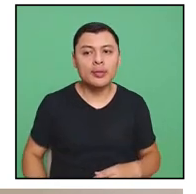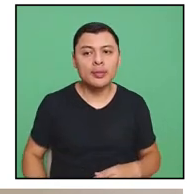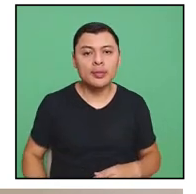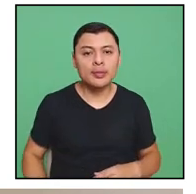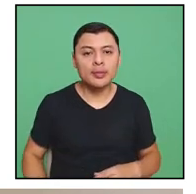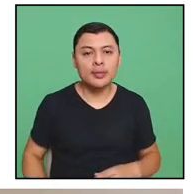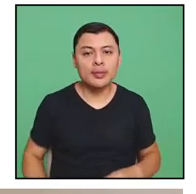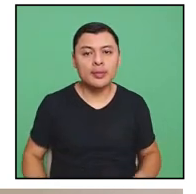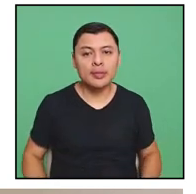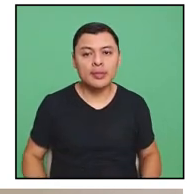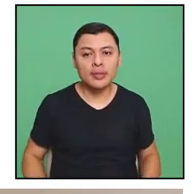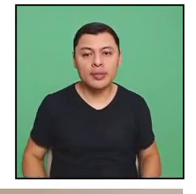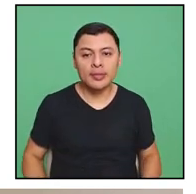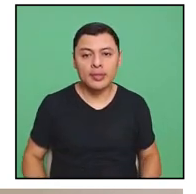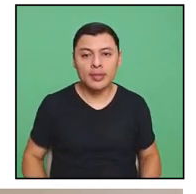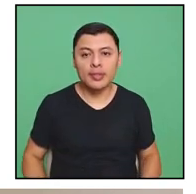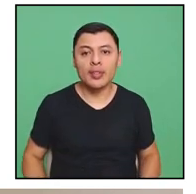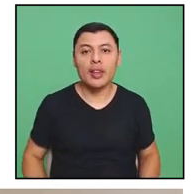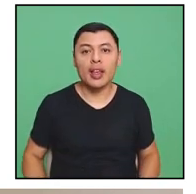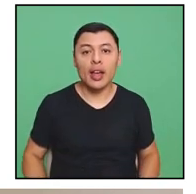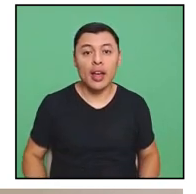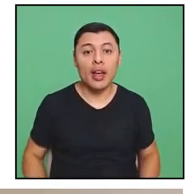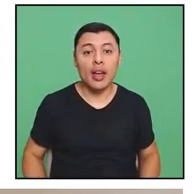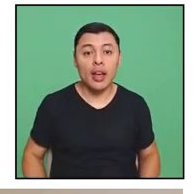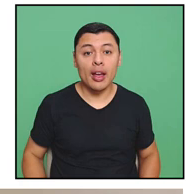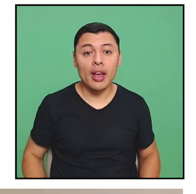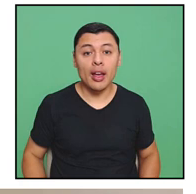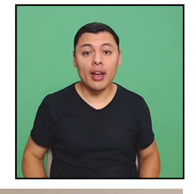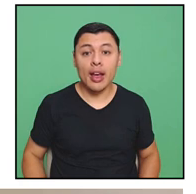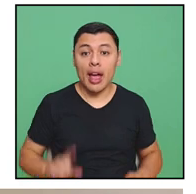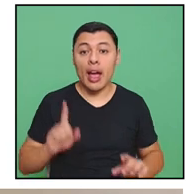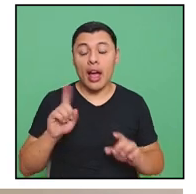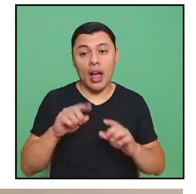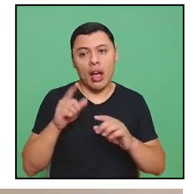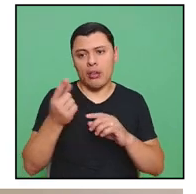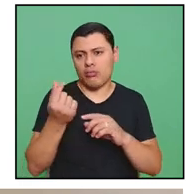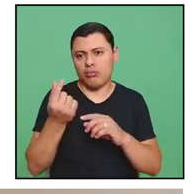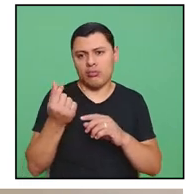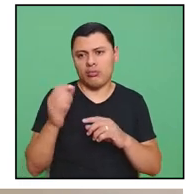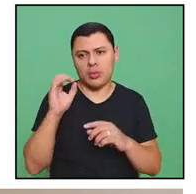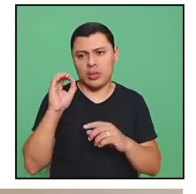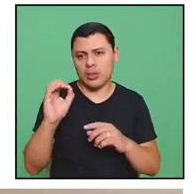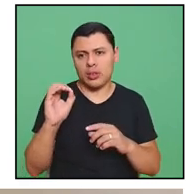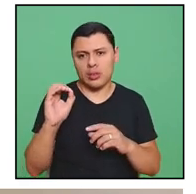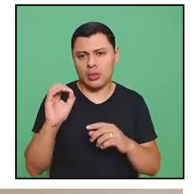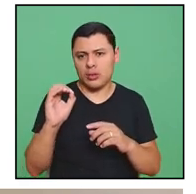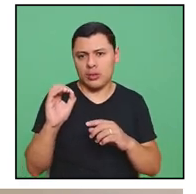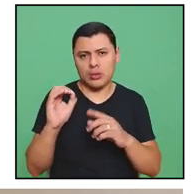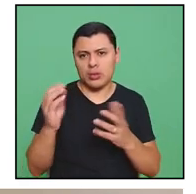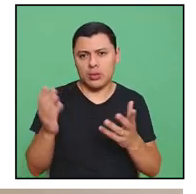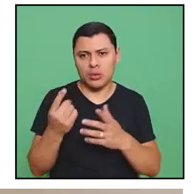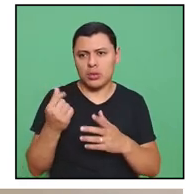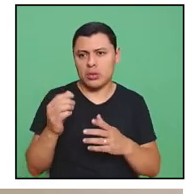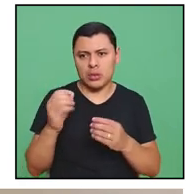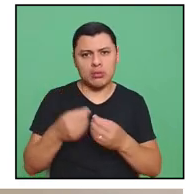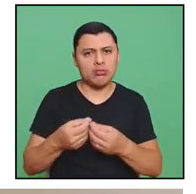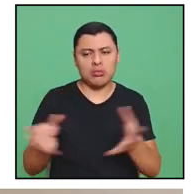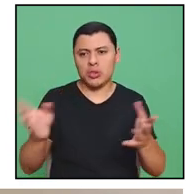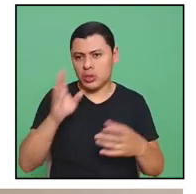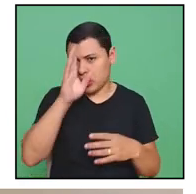ele está adentrando na economia de mercado, embora o preço dele seja zero, ele vai ser distribuído, está sendo distribuído de